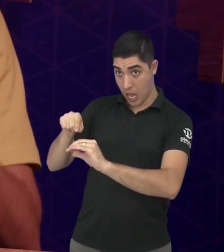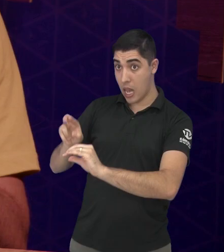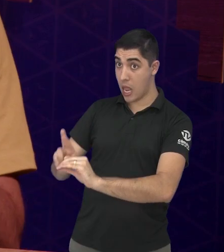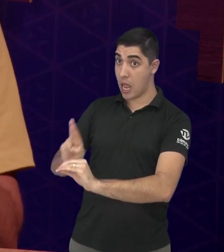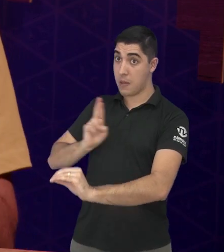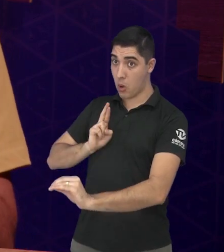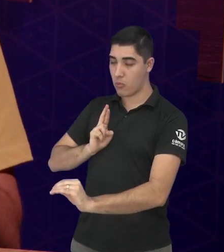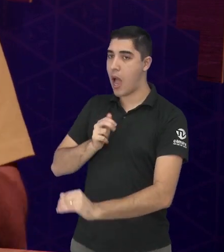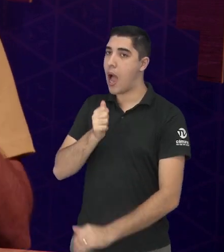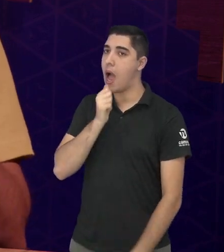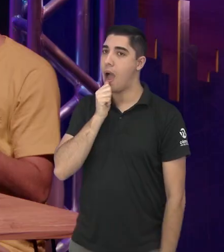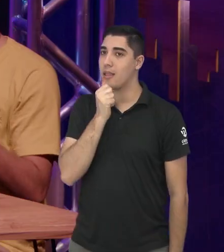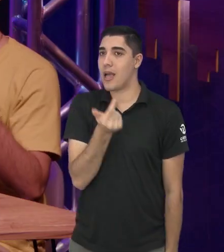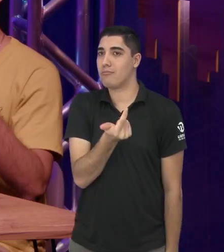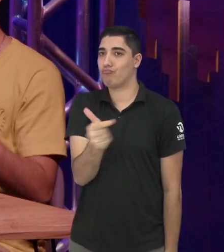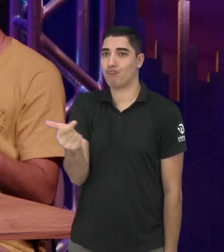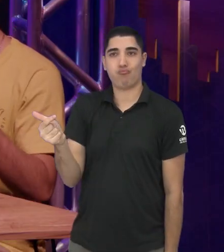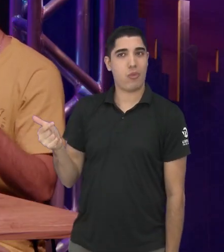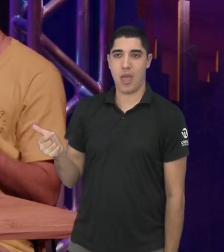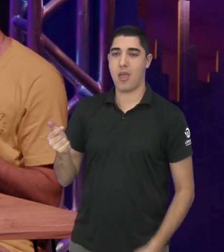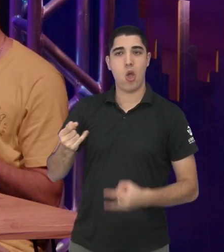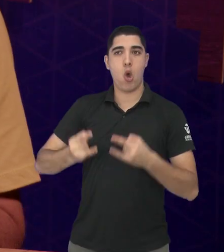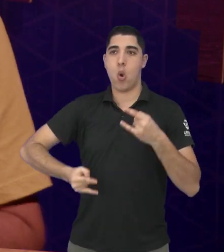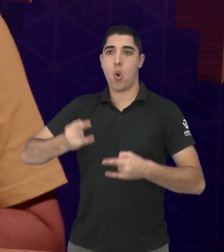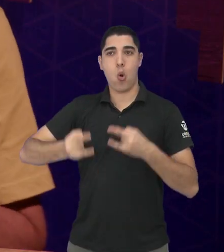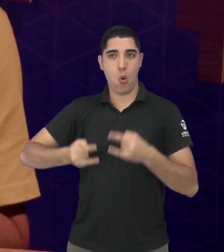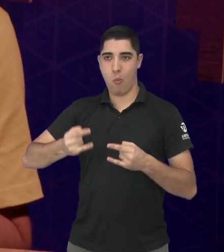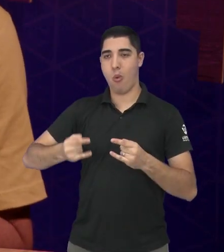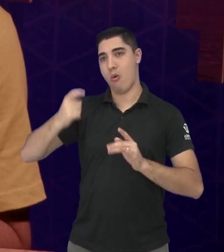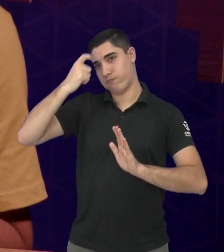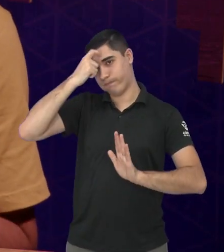Ele me respondeu que ainda não existem